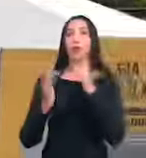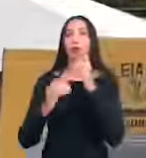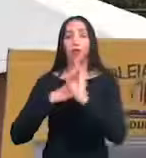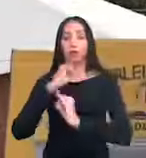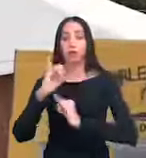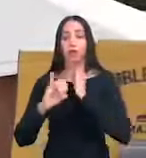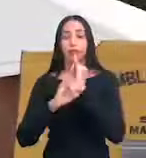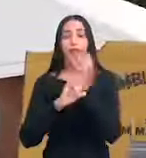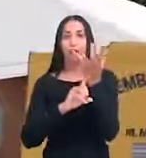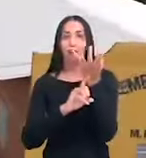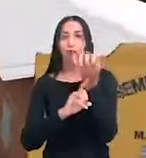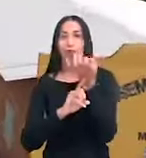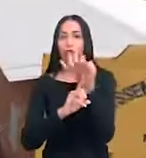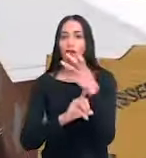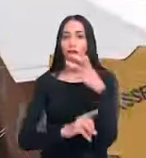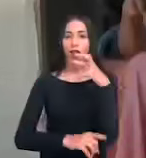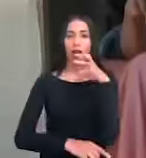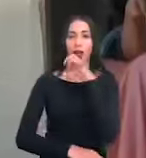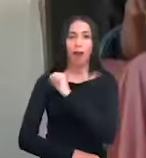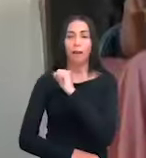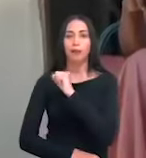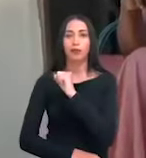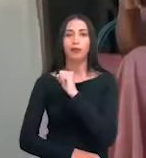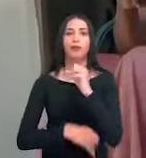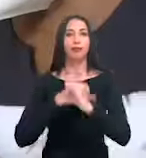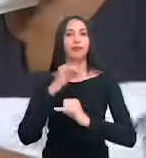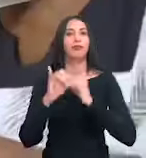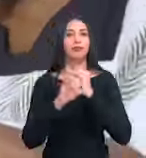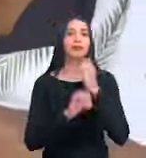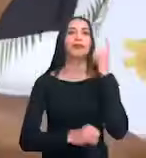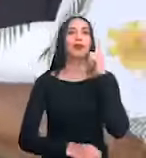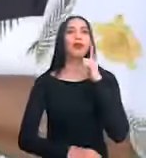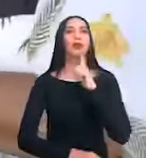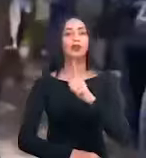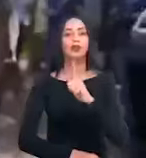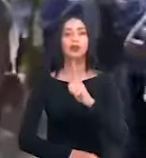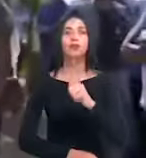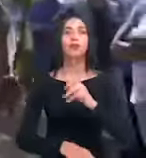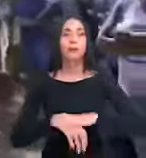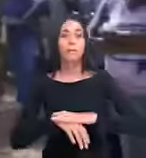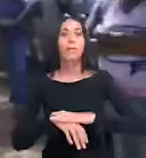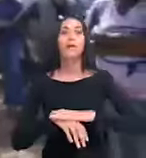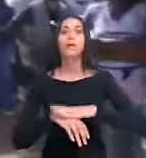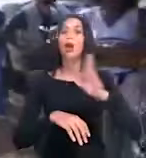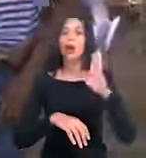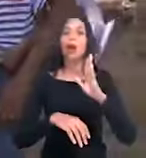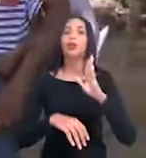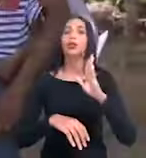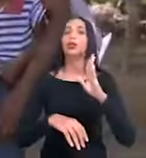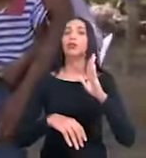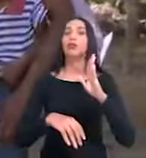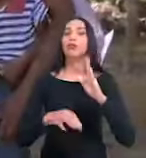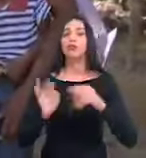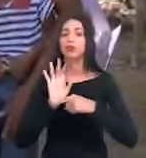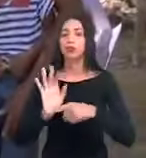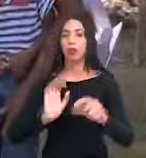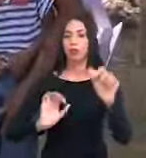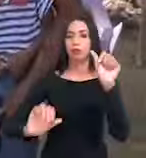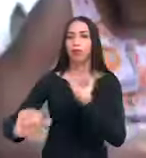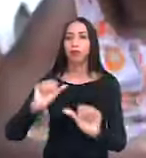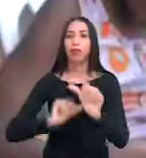a conectividade em alta velocidade, como foi o caso daqui, para ser mais um